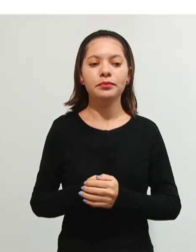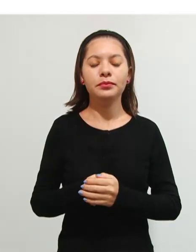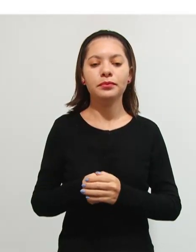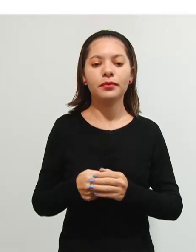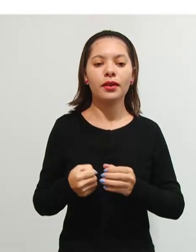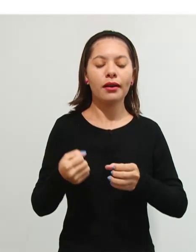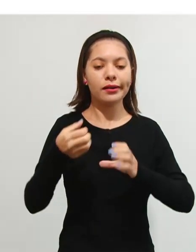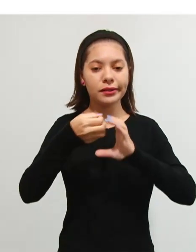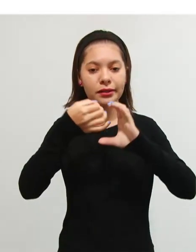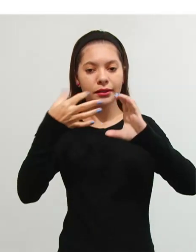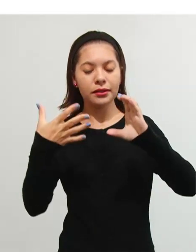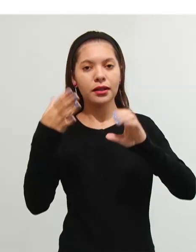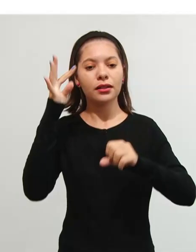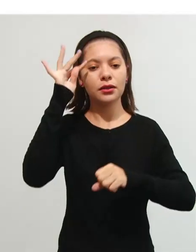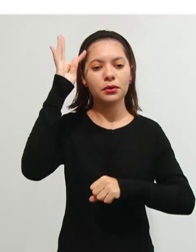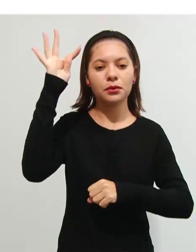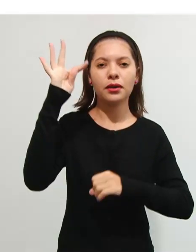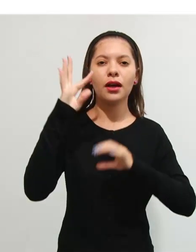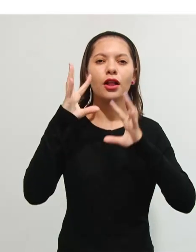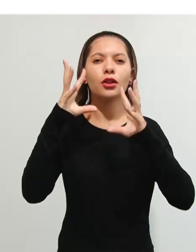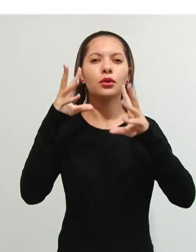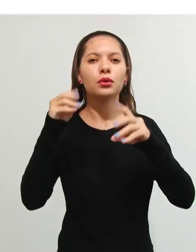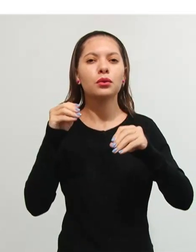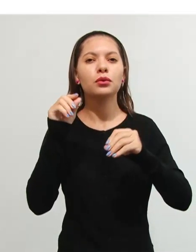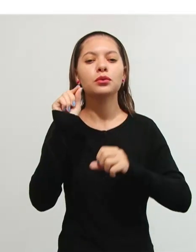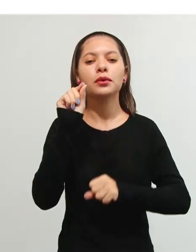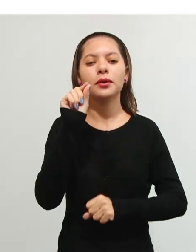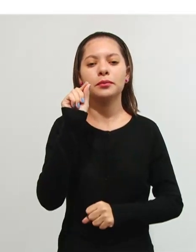sua teoria estavam todas